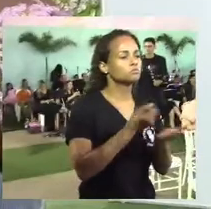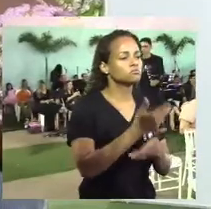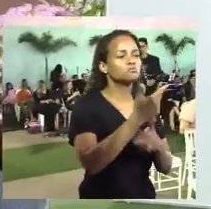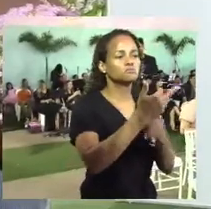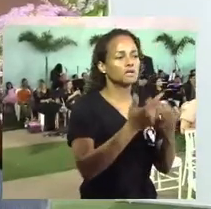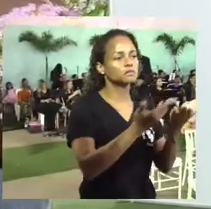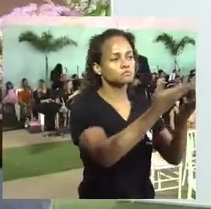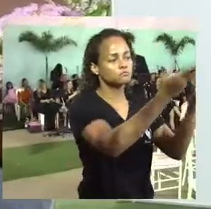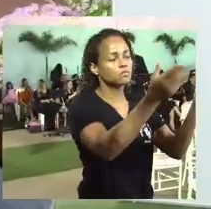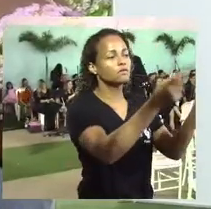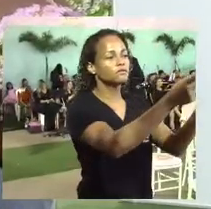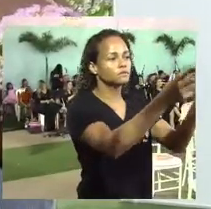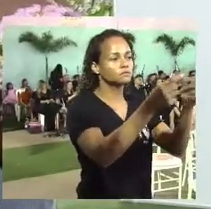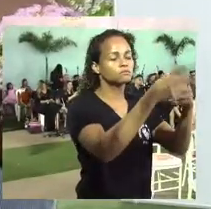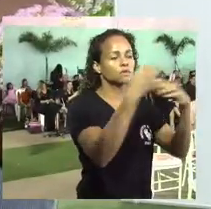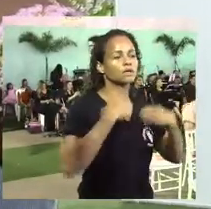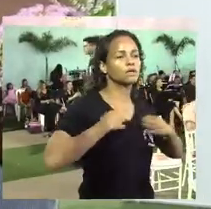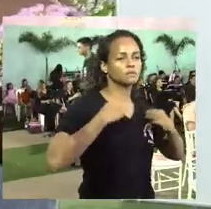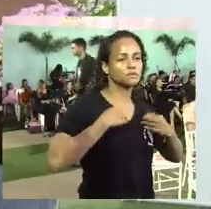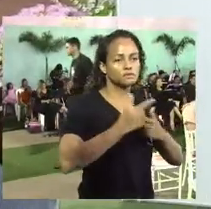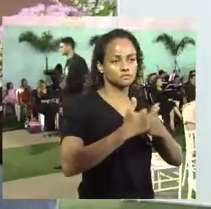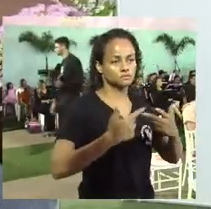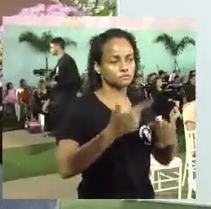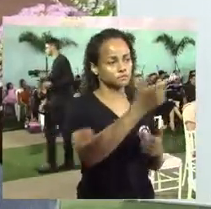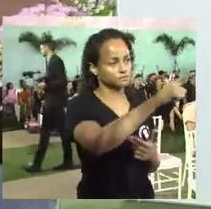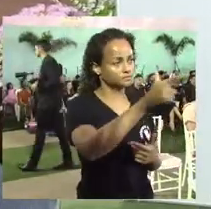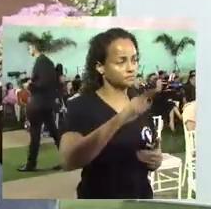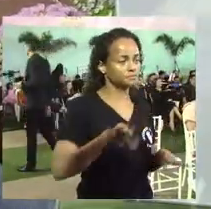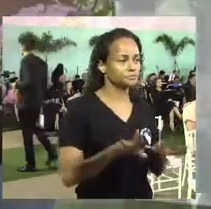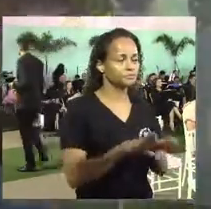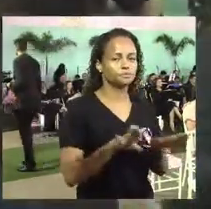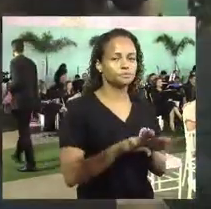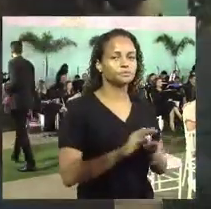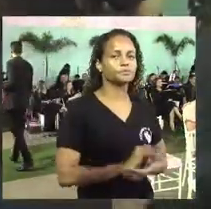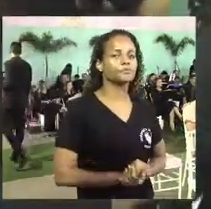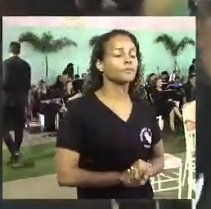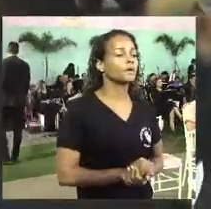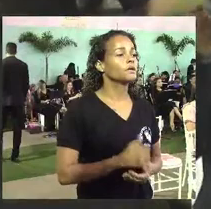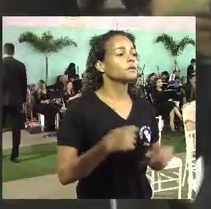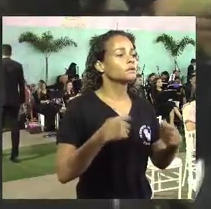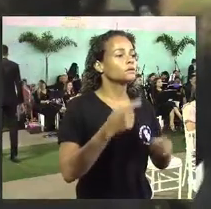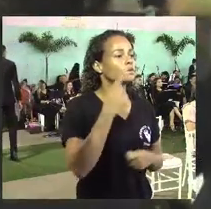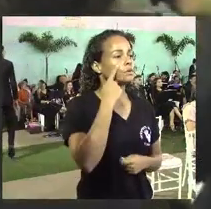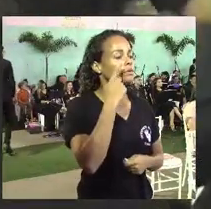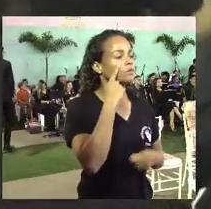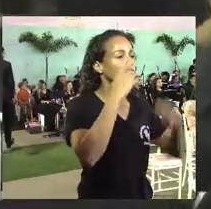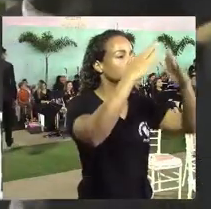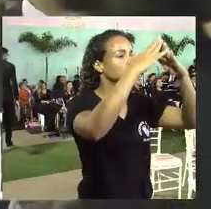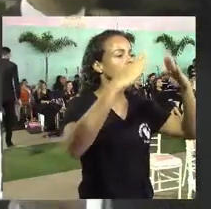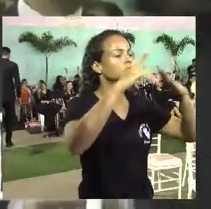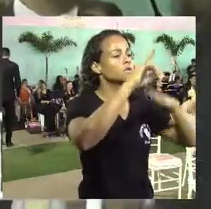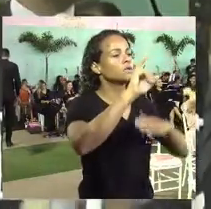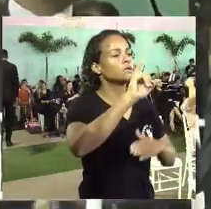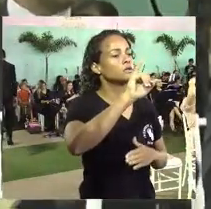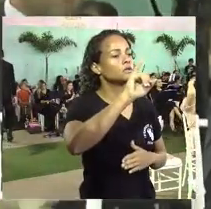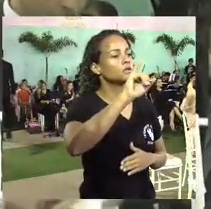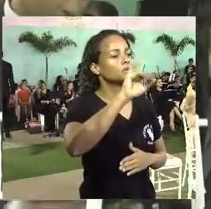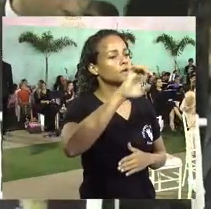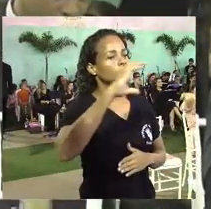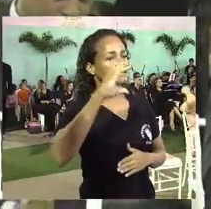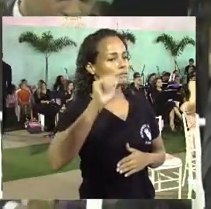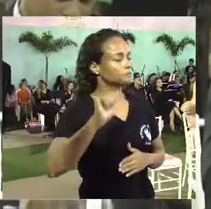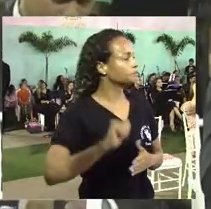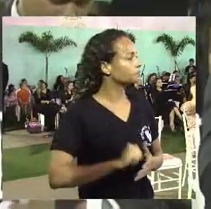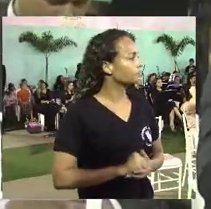sobrar nada também queria chamar a atenção de vocês é para a tenda do iek nós fizemos um esforço muito grande